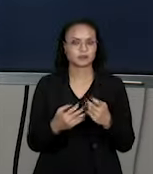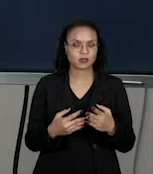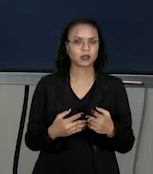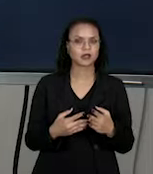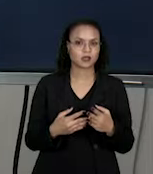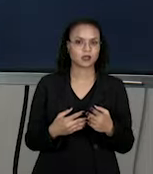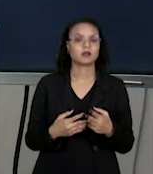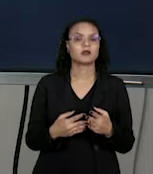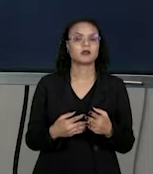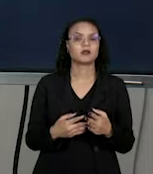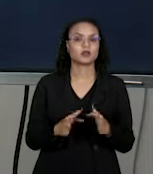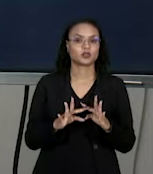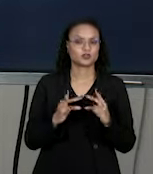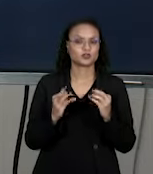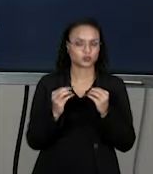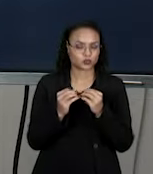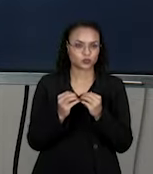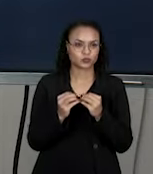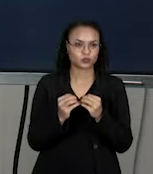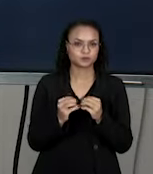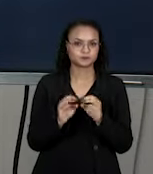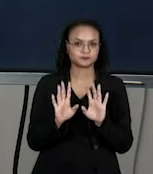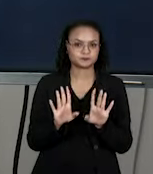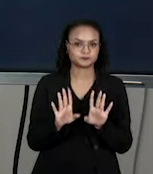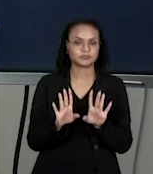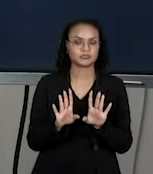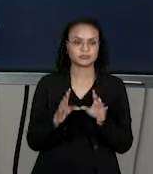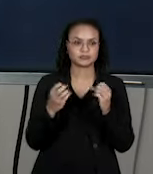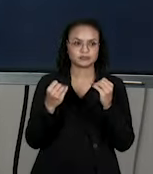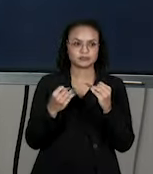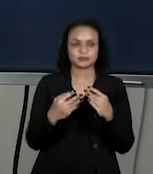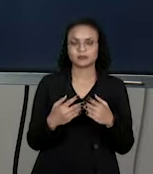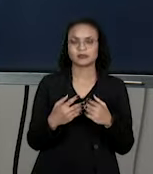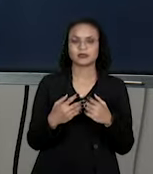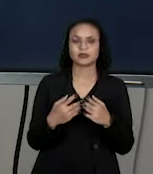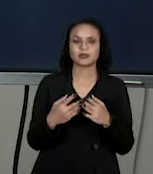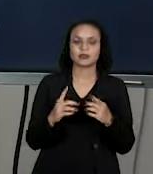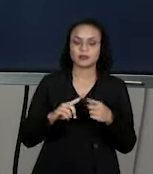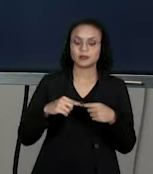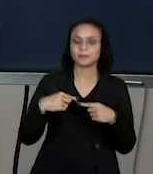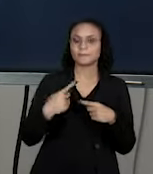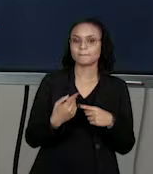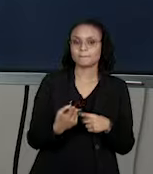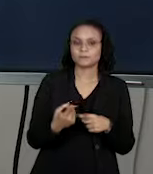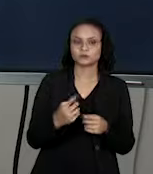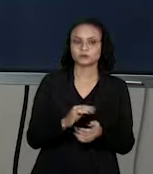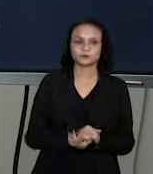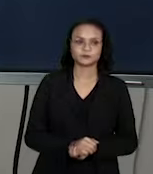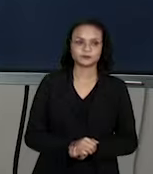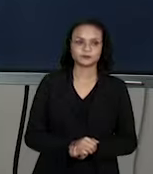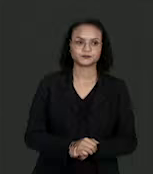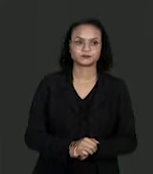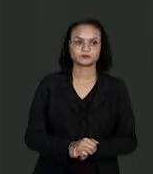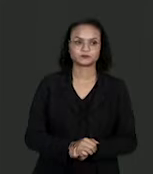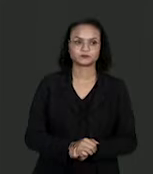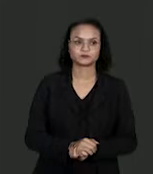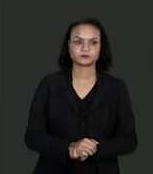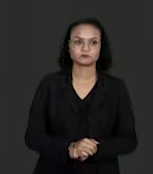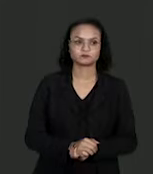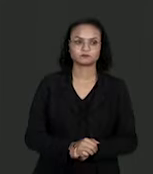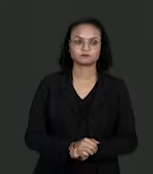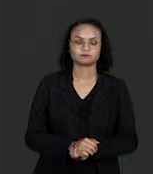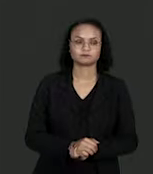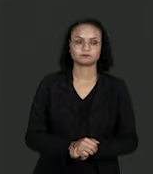o controle, tá? Vamos focar nas demais aqui, que eu tenho um slide somente para falar da glândula hipófise.